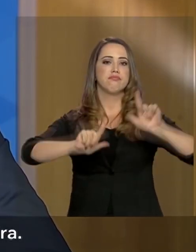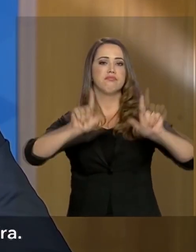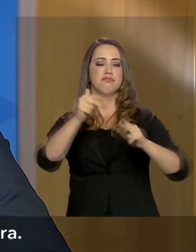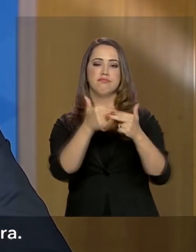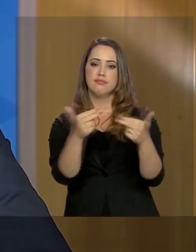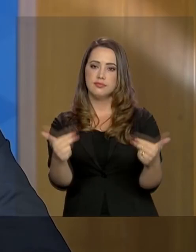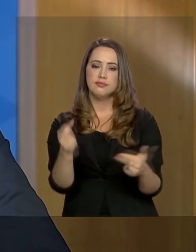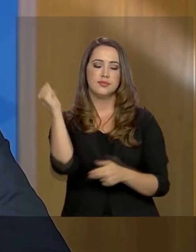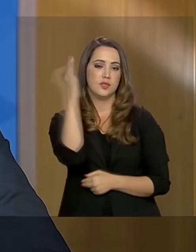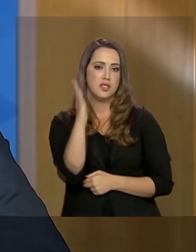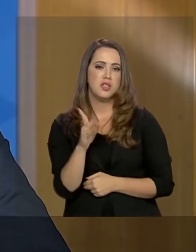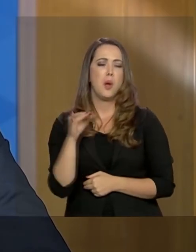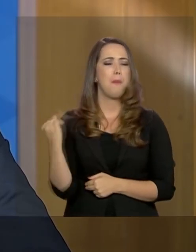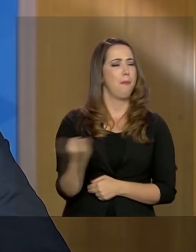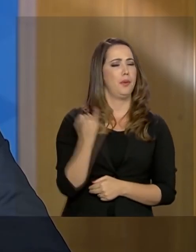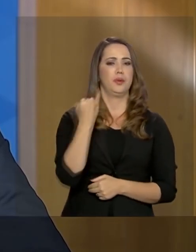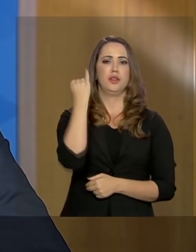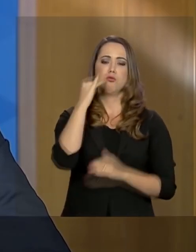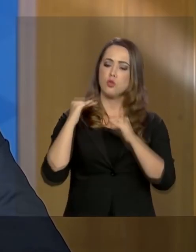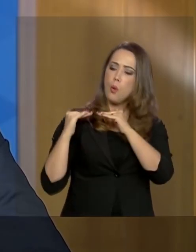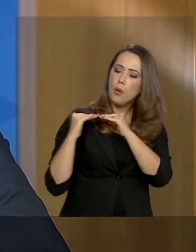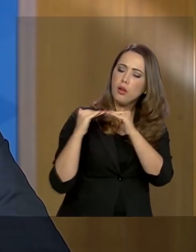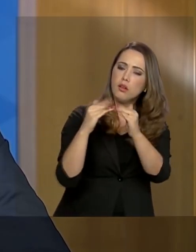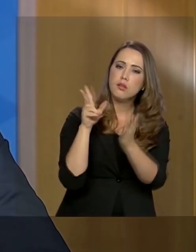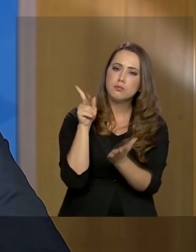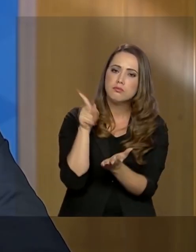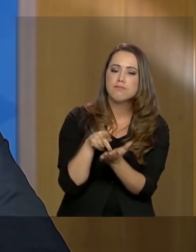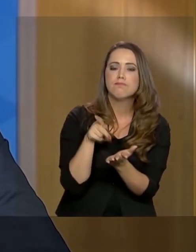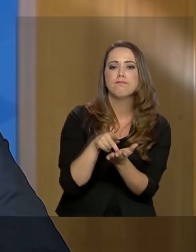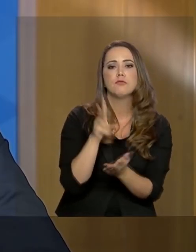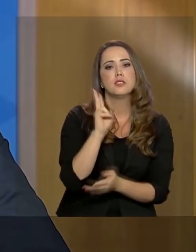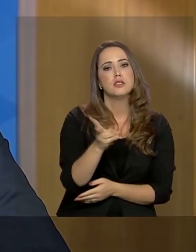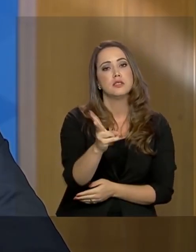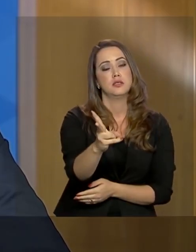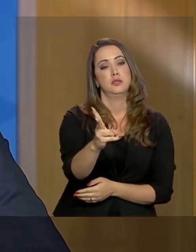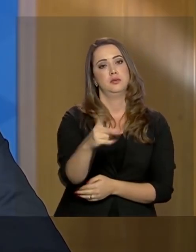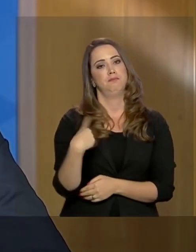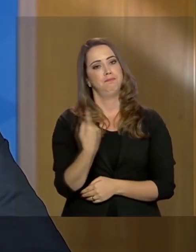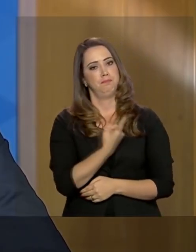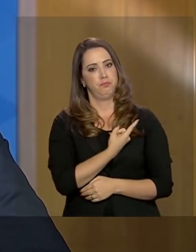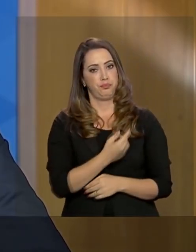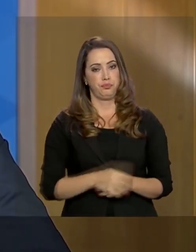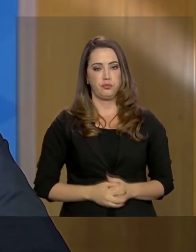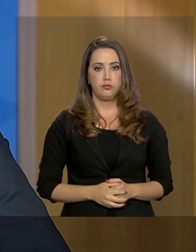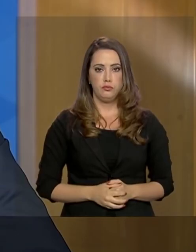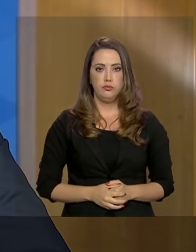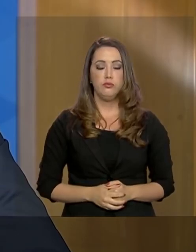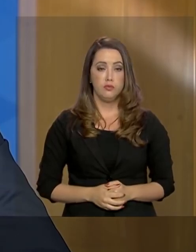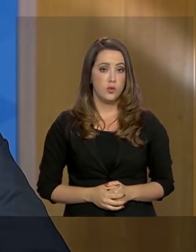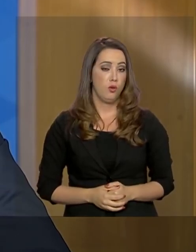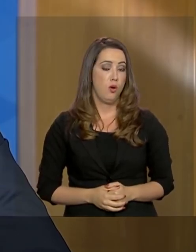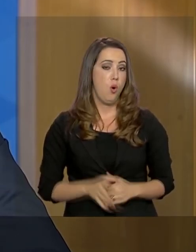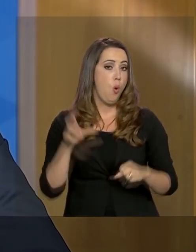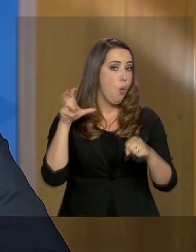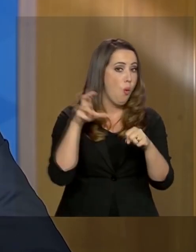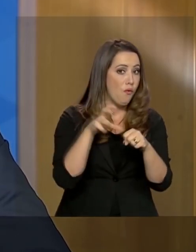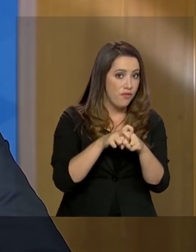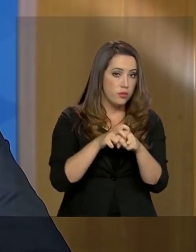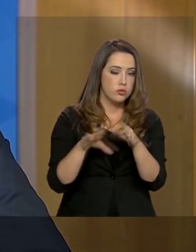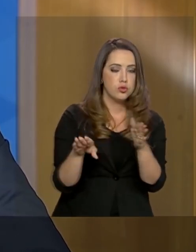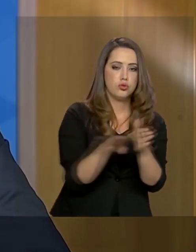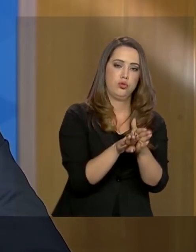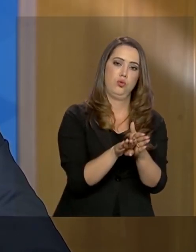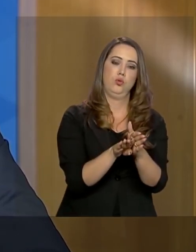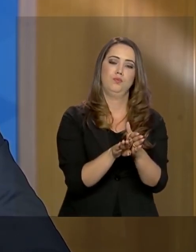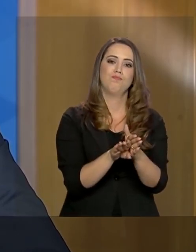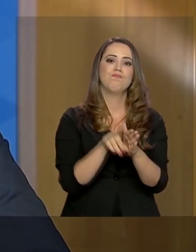Você mesmo, né, que mora em alguma parte aqui do Brasil, deve ter percebido que os hospitais que foram montados na época que esse mal começou no Brasil, não tava nem